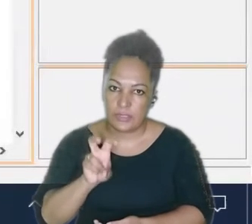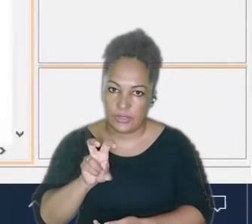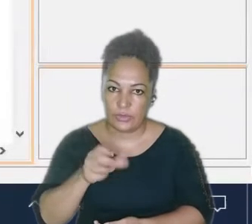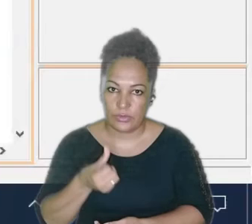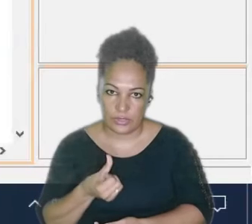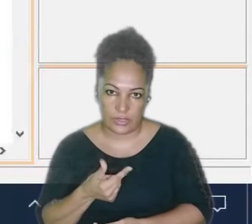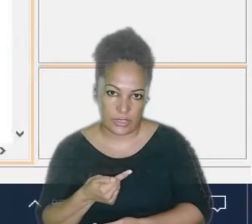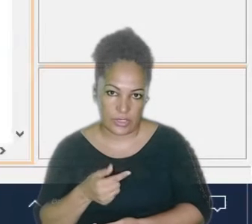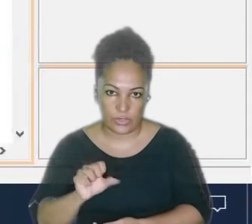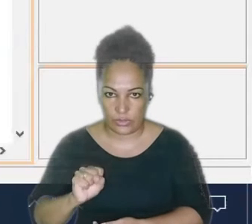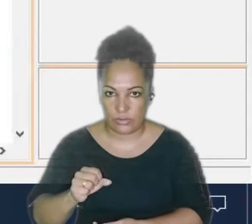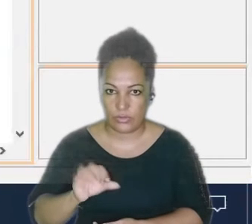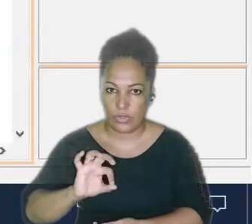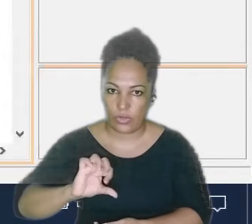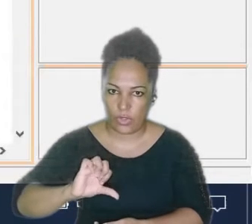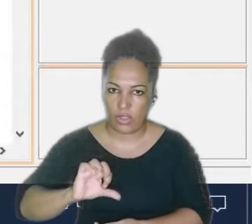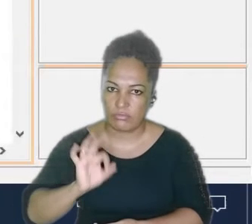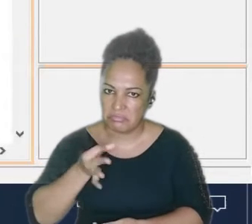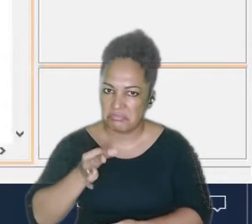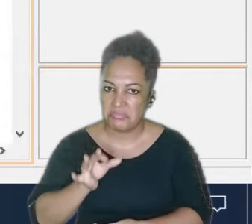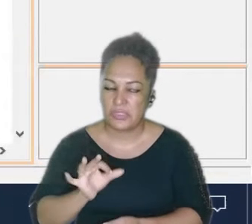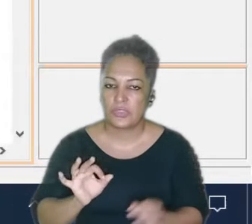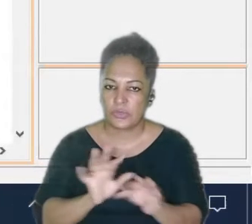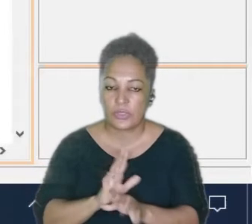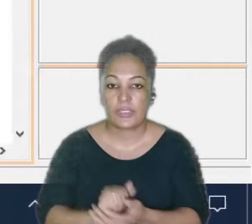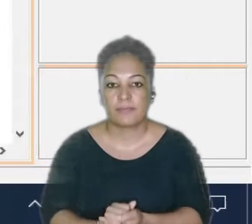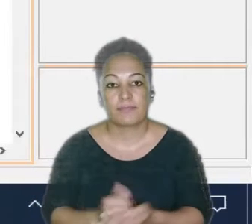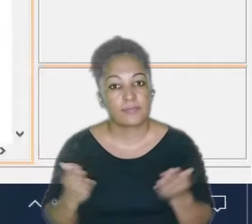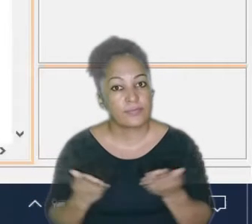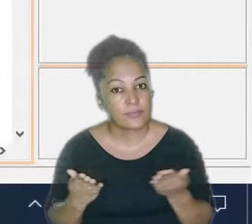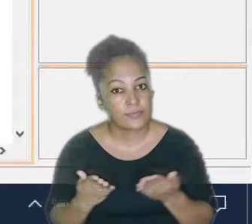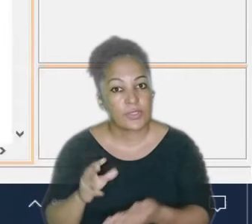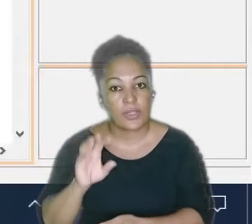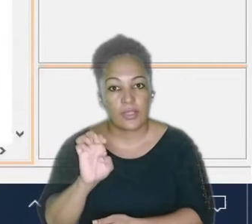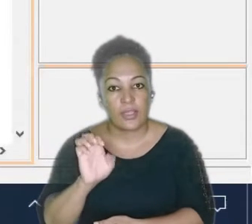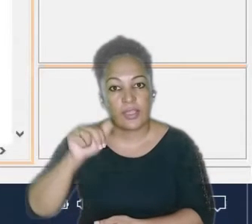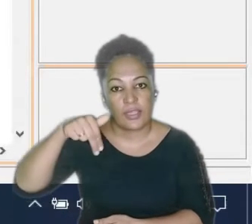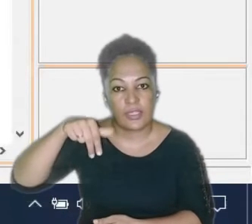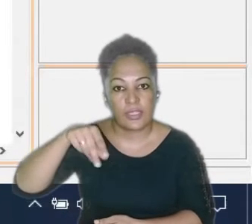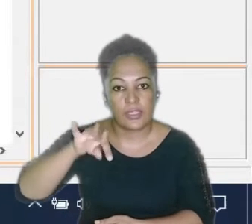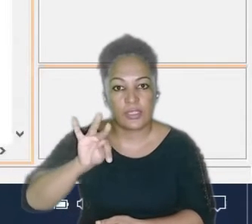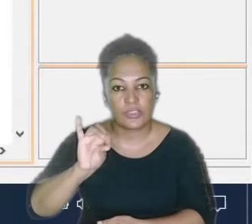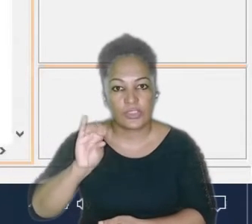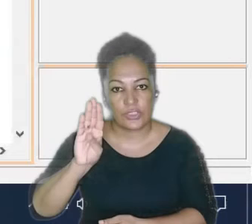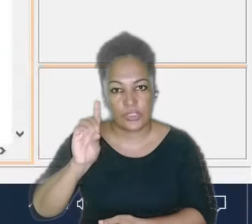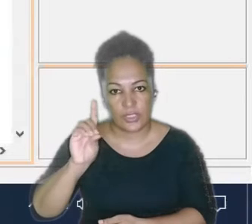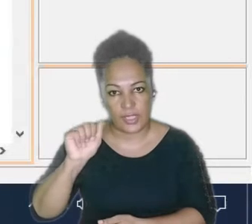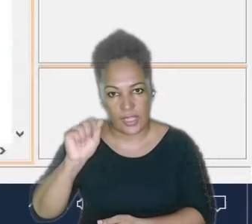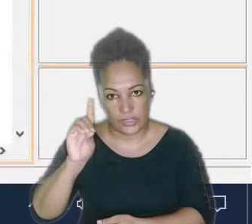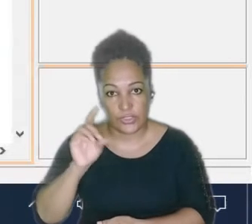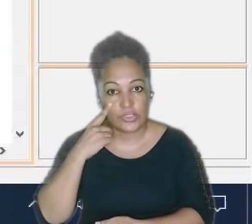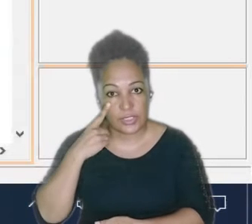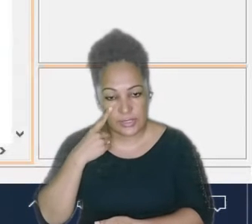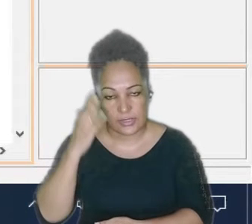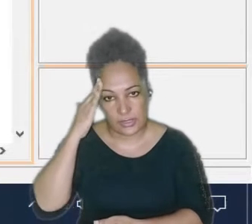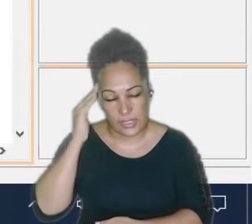Aqui. 5, 6, 7, 8, 9. Beleza, certinho. Ok. Agora, beleza, galera. A entidade eu já identifiquei,